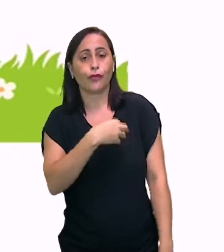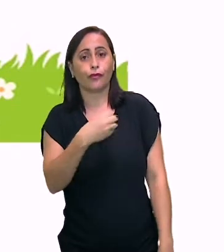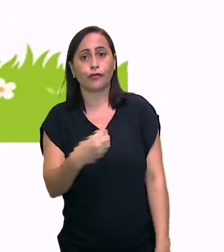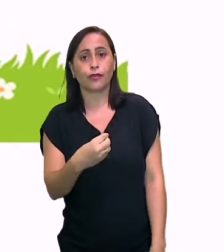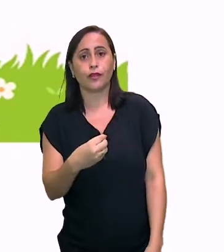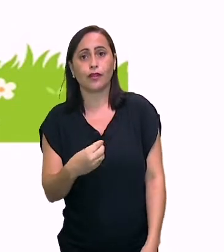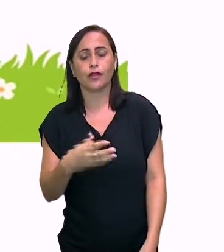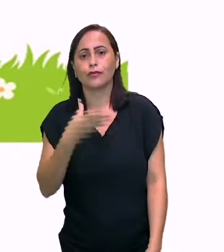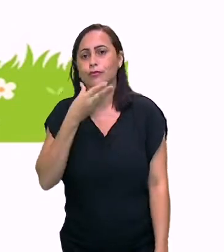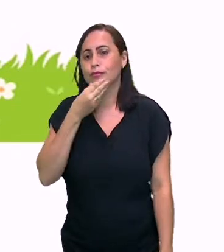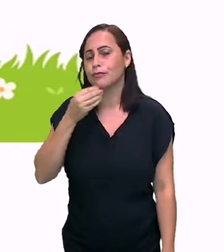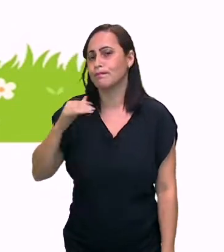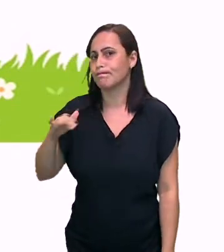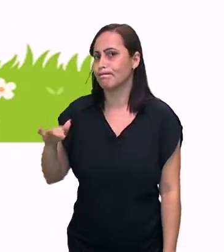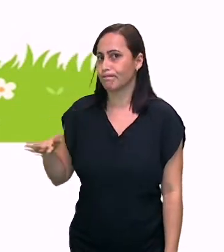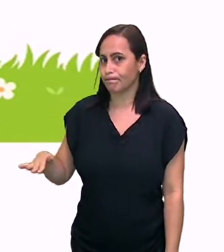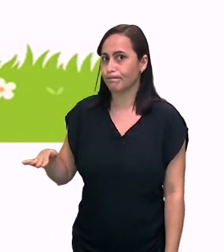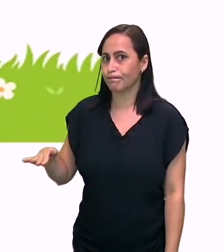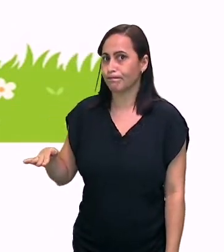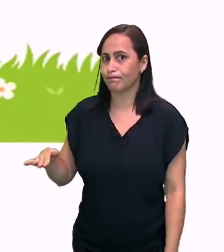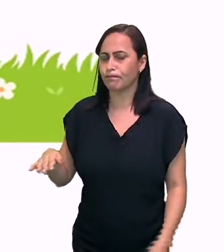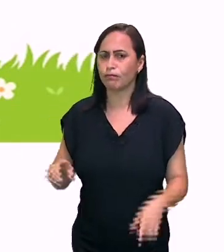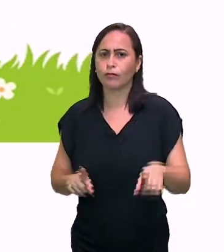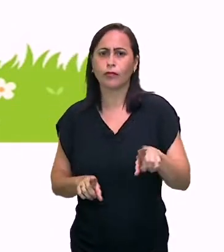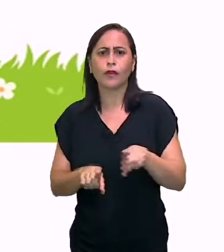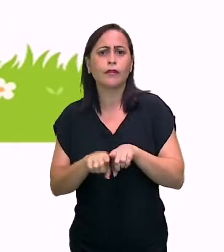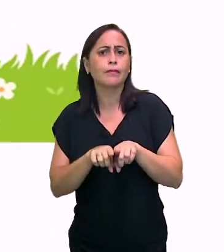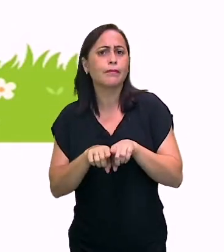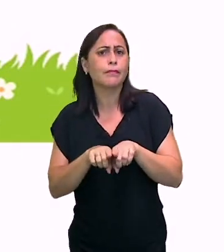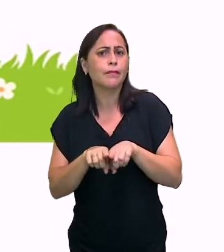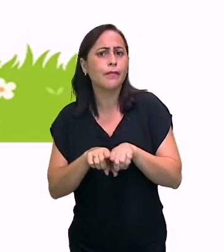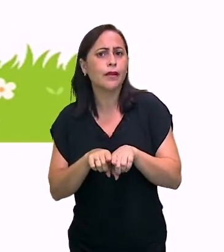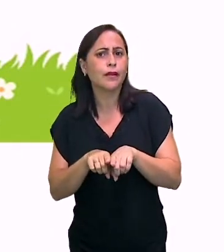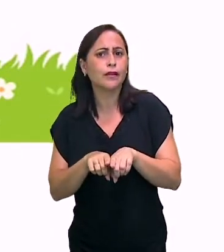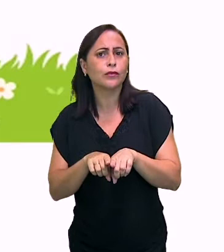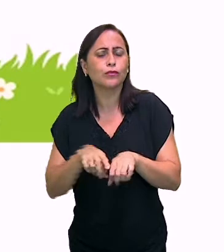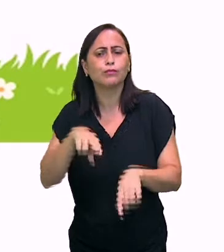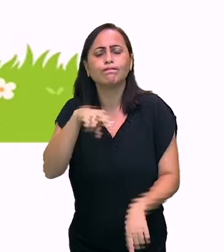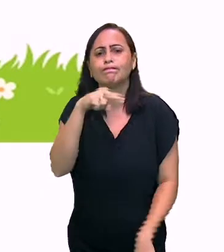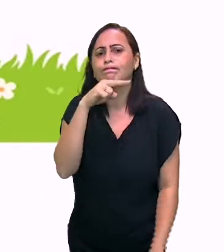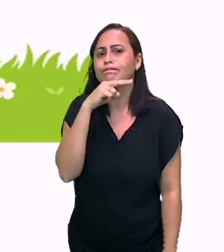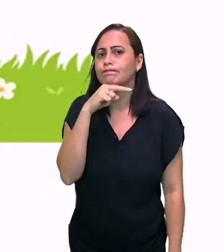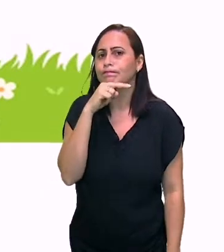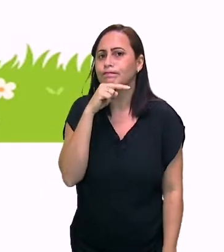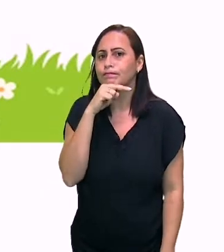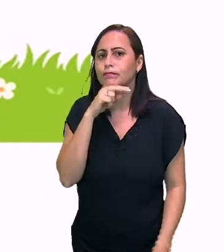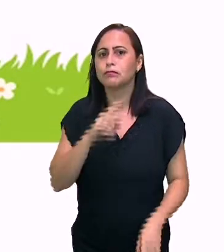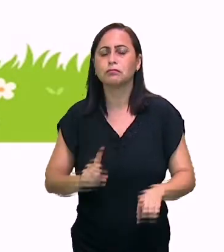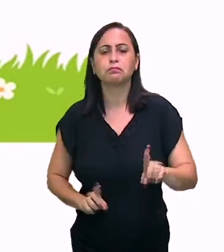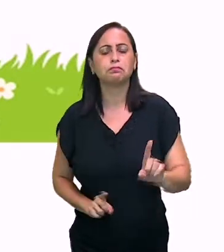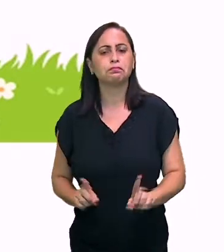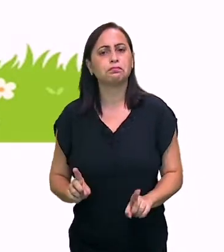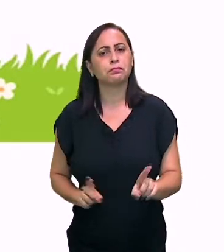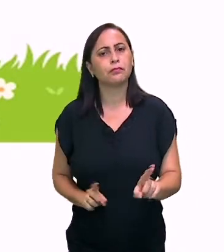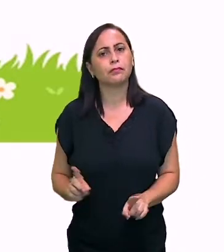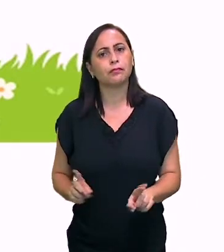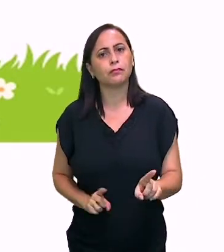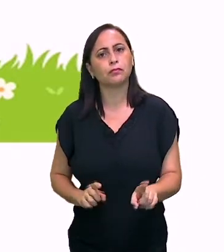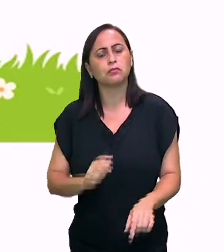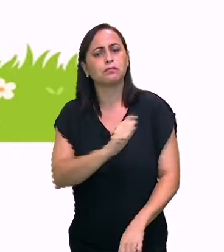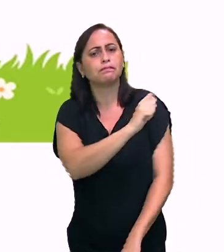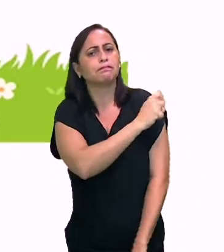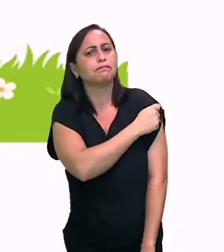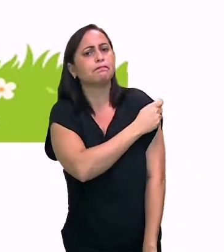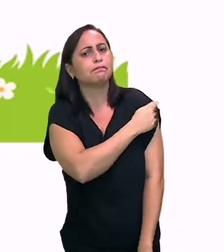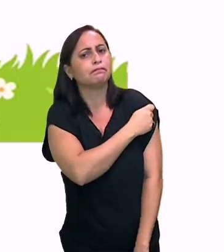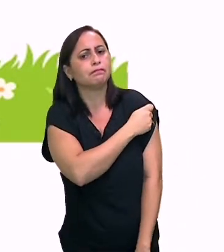Filho, menino, irmão, neto, primo,